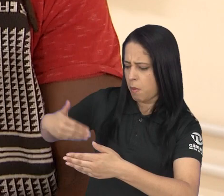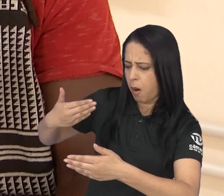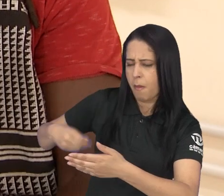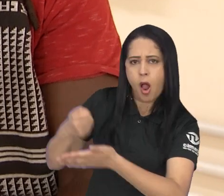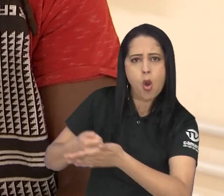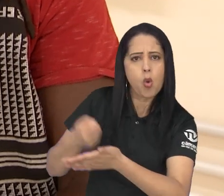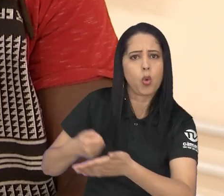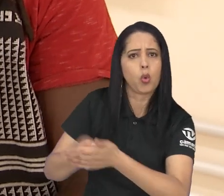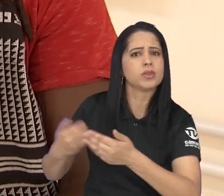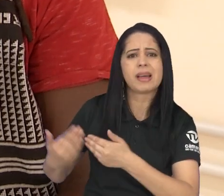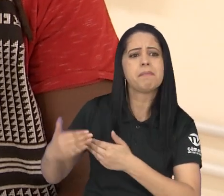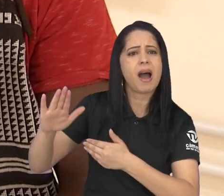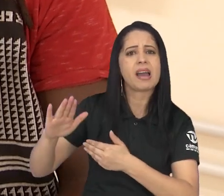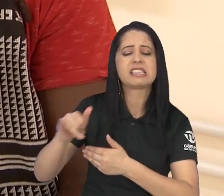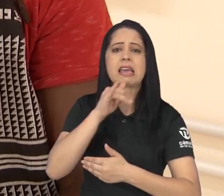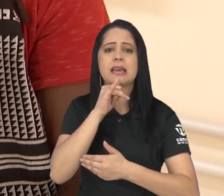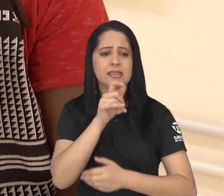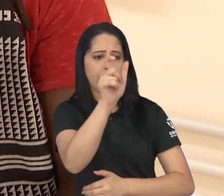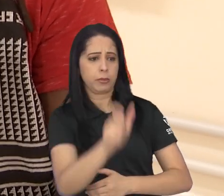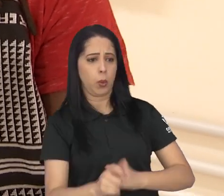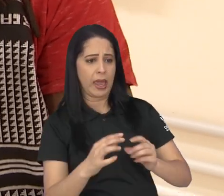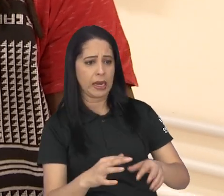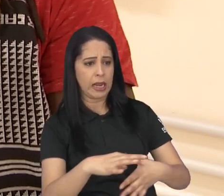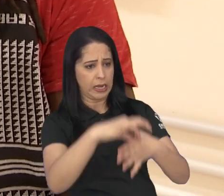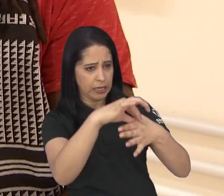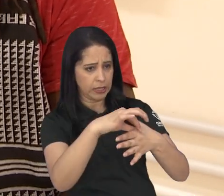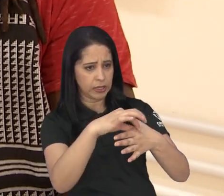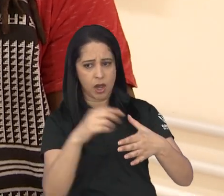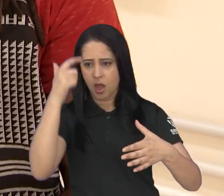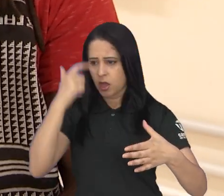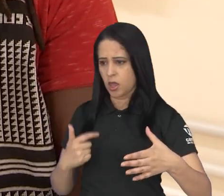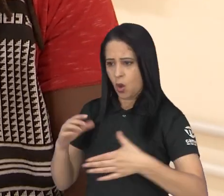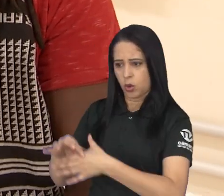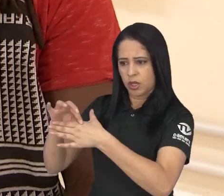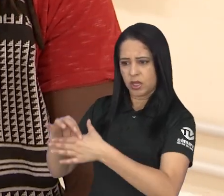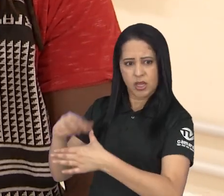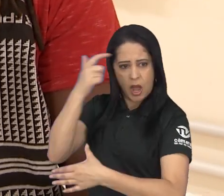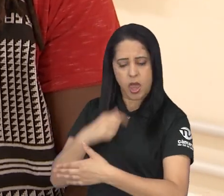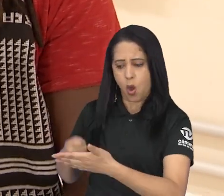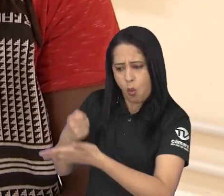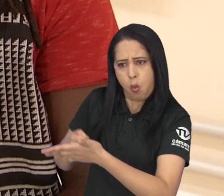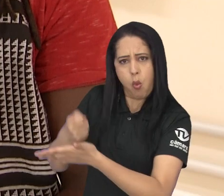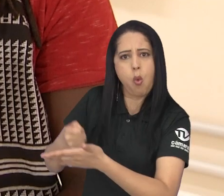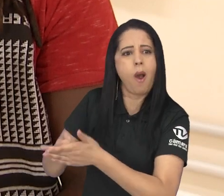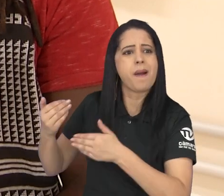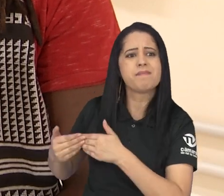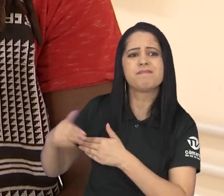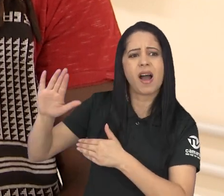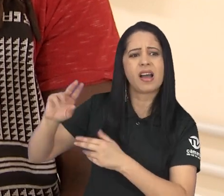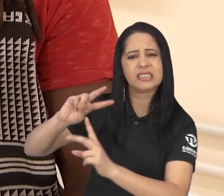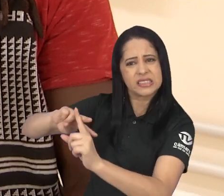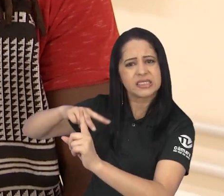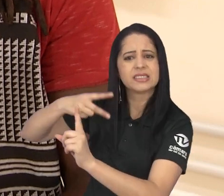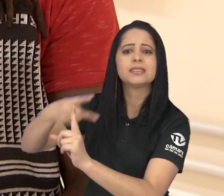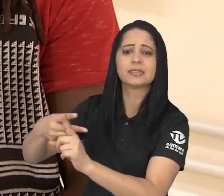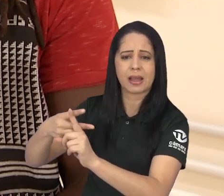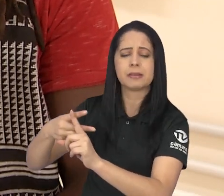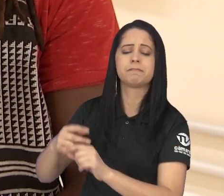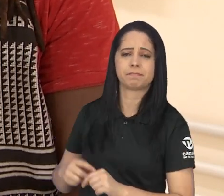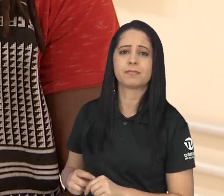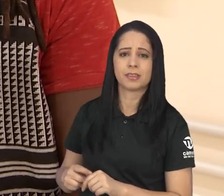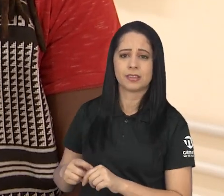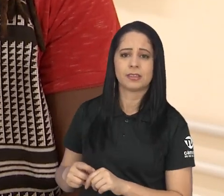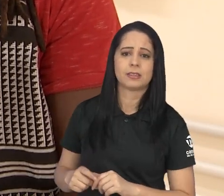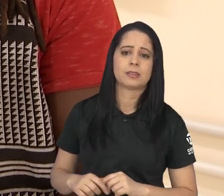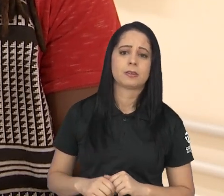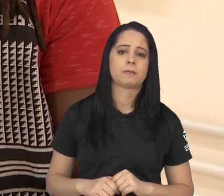correr muitas vezes mais né de forma que tem que correr tem que fazer duas vezes para ser visto como igual né então acho que isso é uma